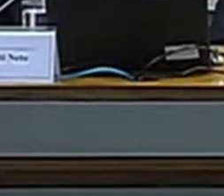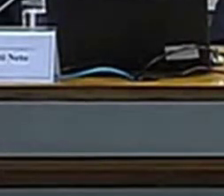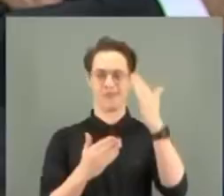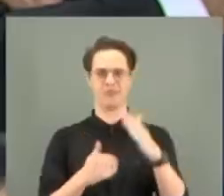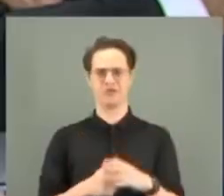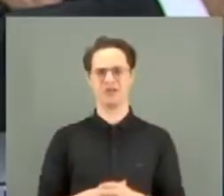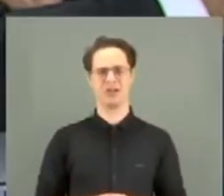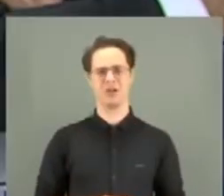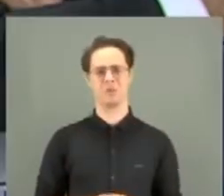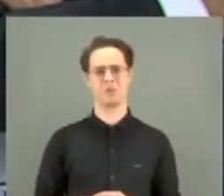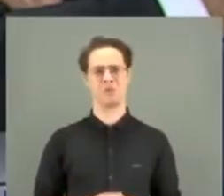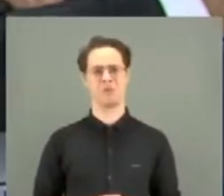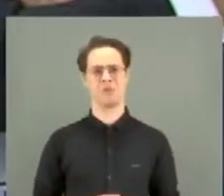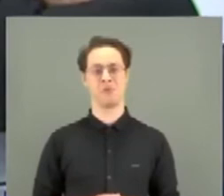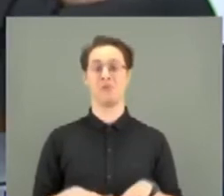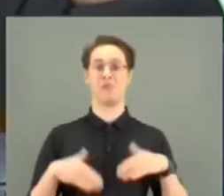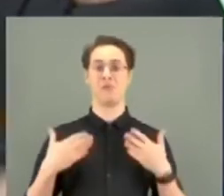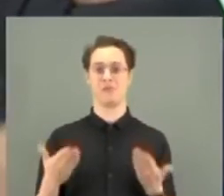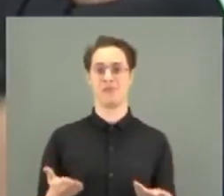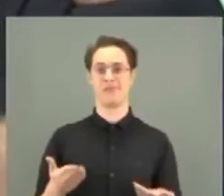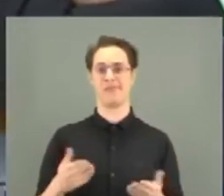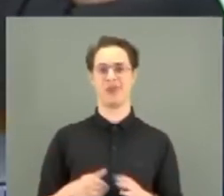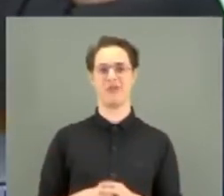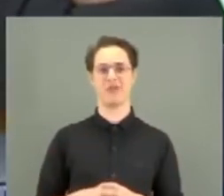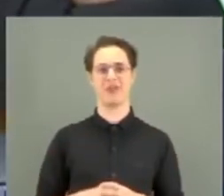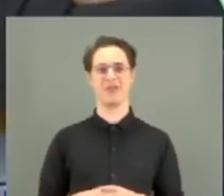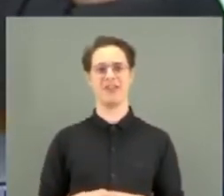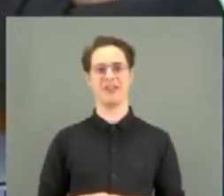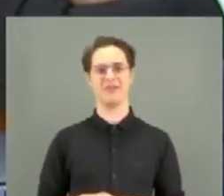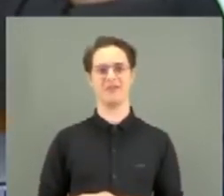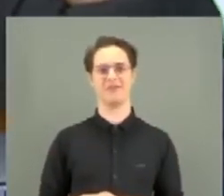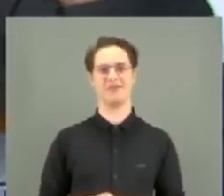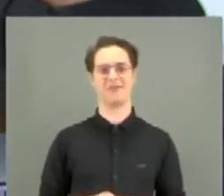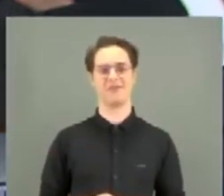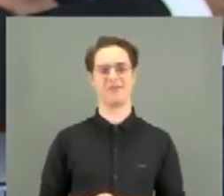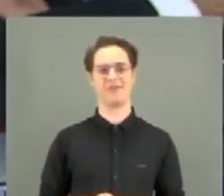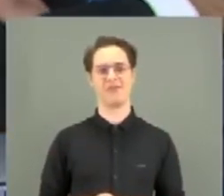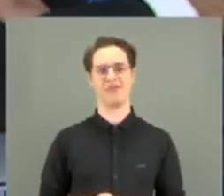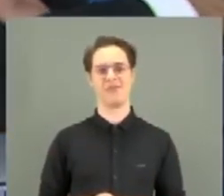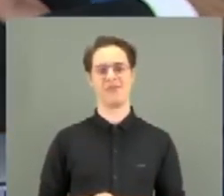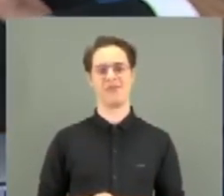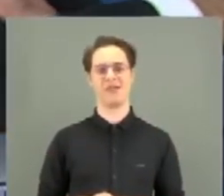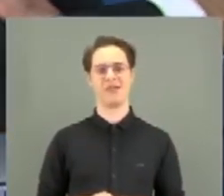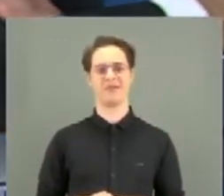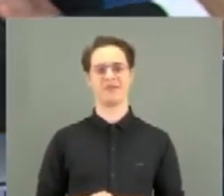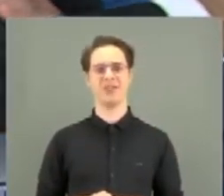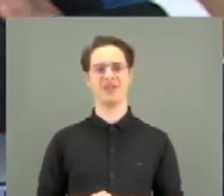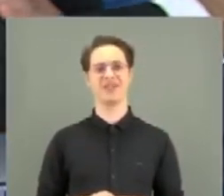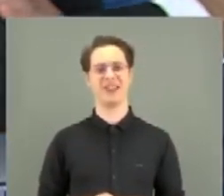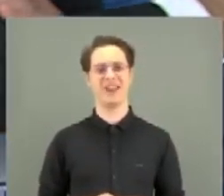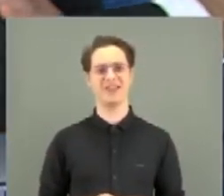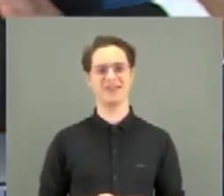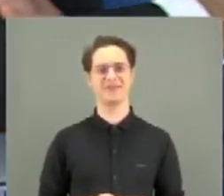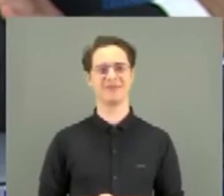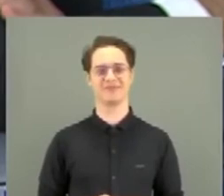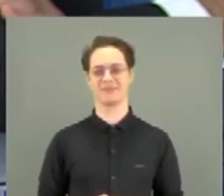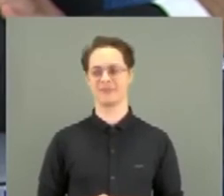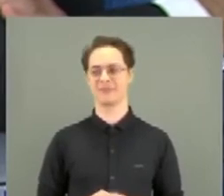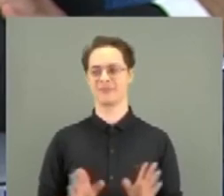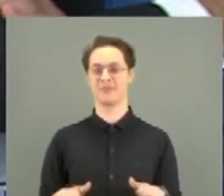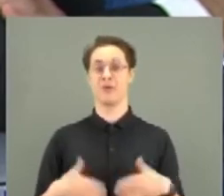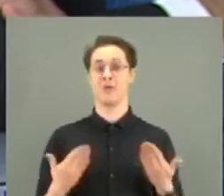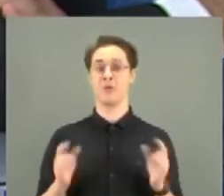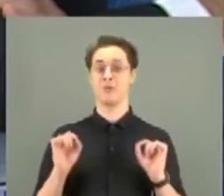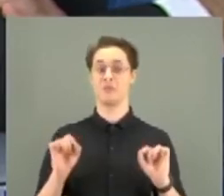publicação. Sim. Durante o seu depoimento, na parte da manhã desta quinta-feira, Walter Delgatti Neto e o senador Sérgio Moro